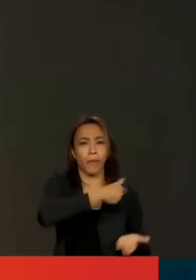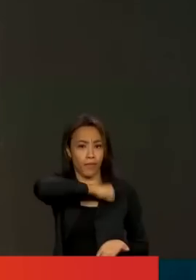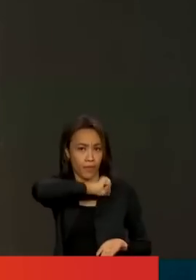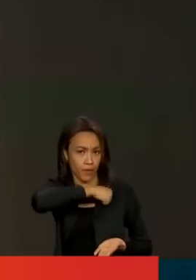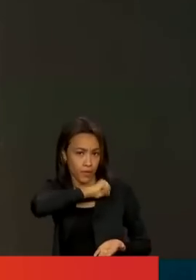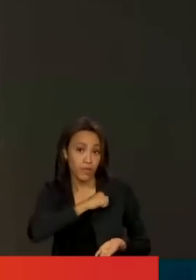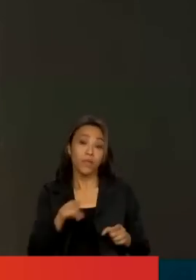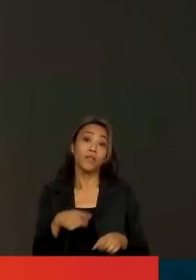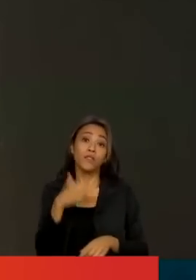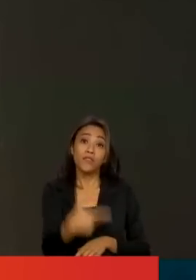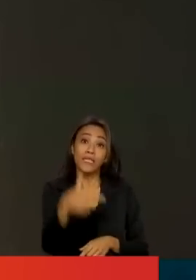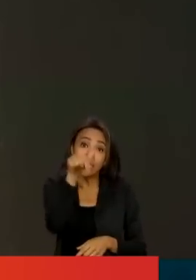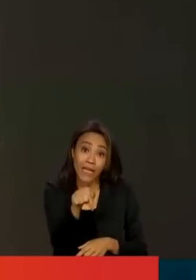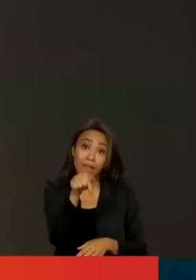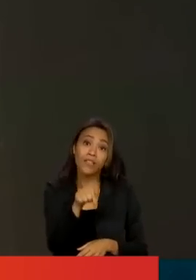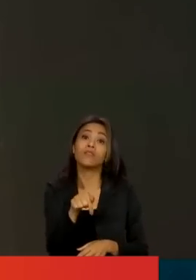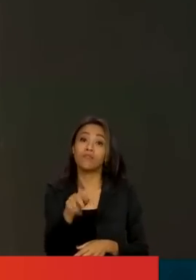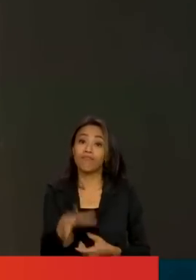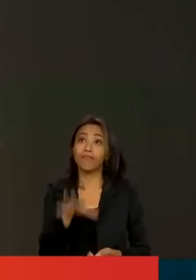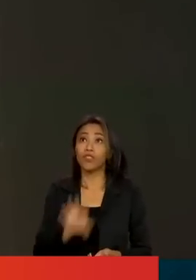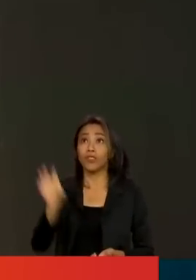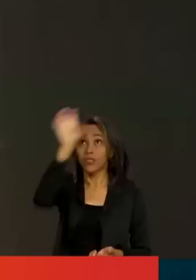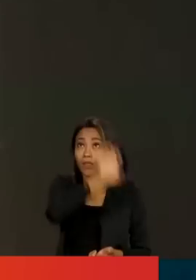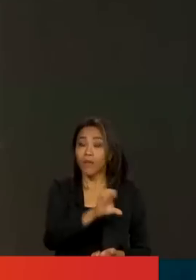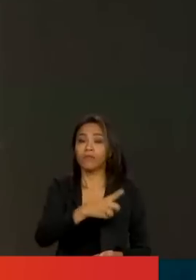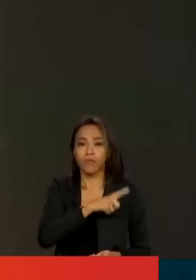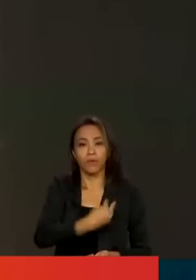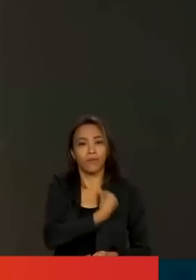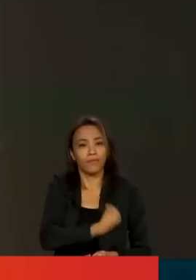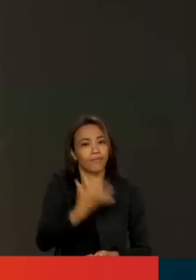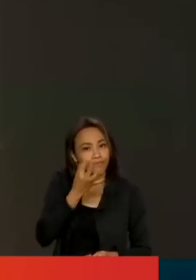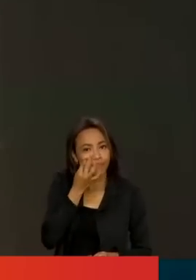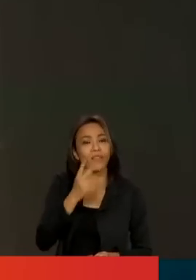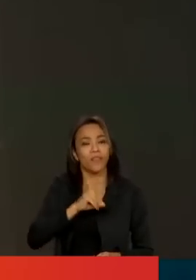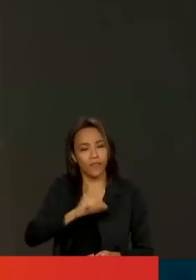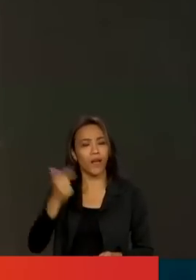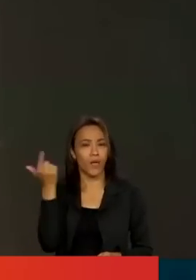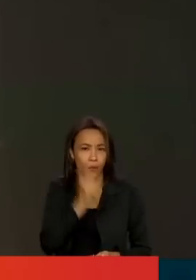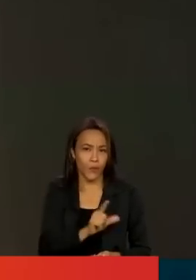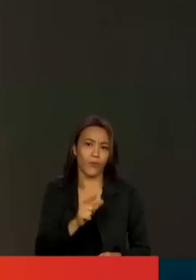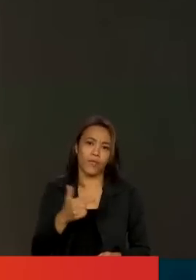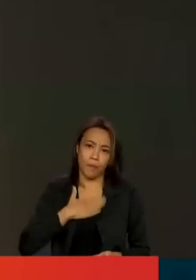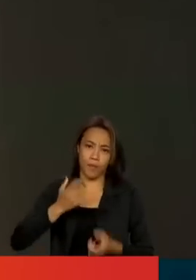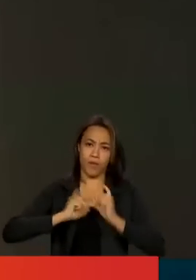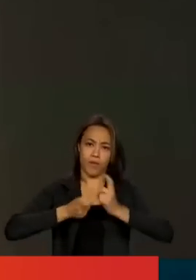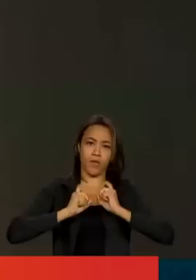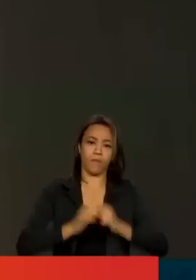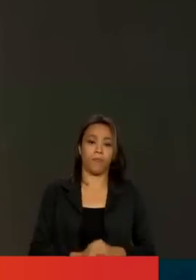num processo que chegará ao seu formato ideal durante a nossa gestão estou convictos